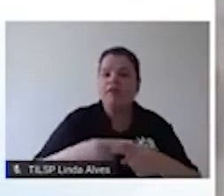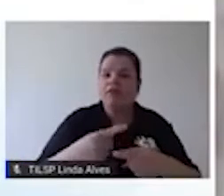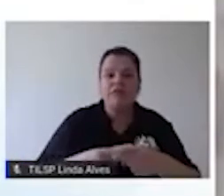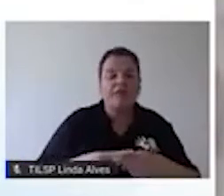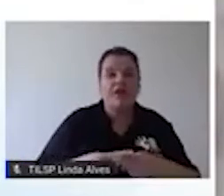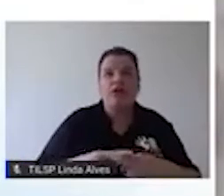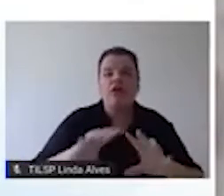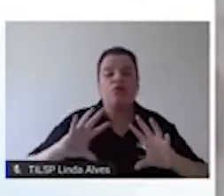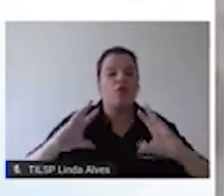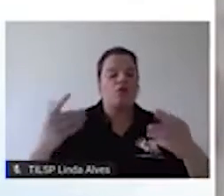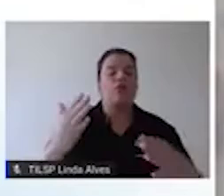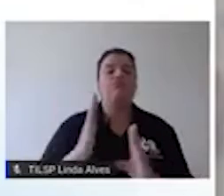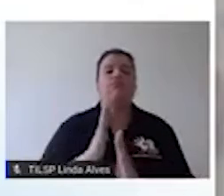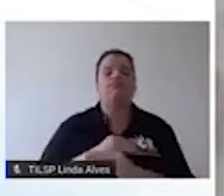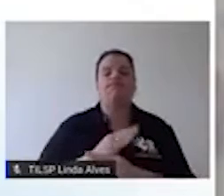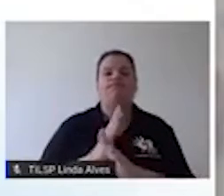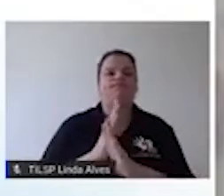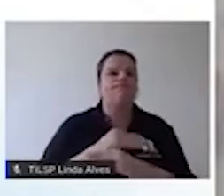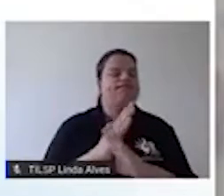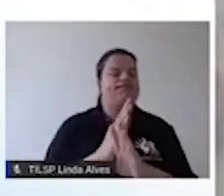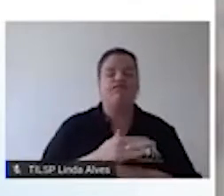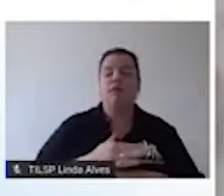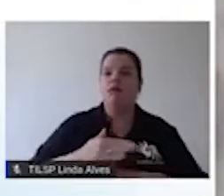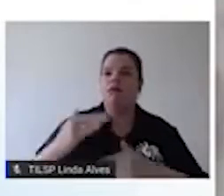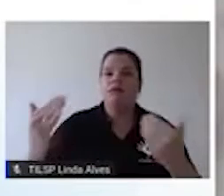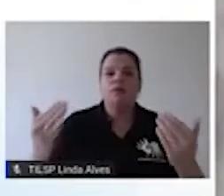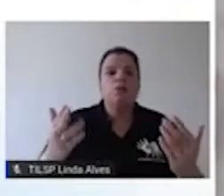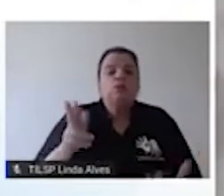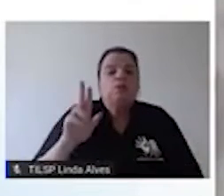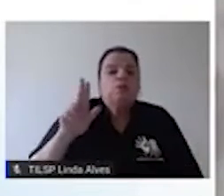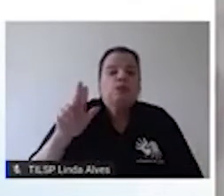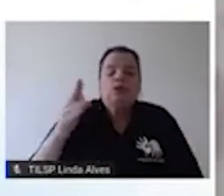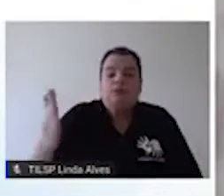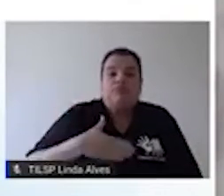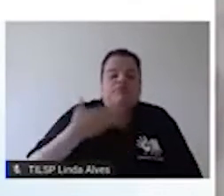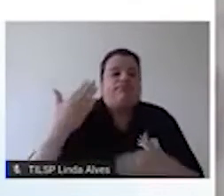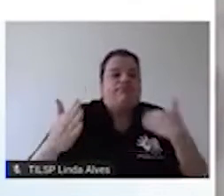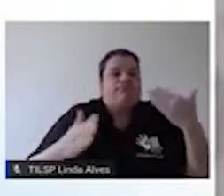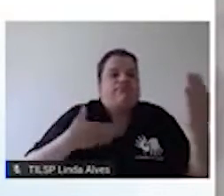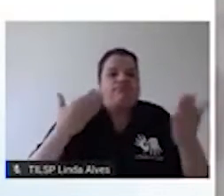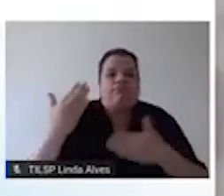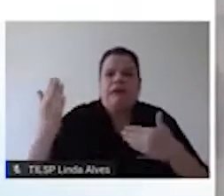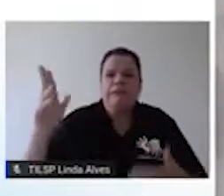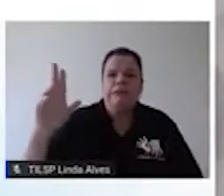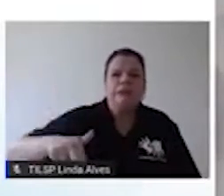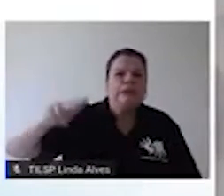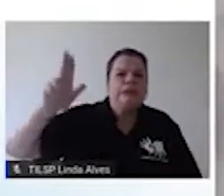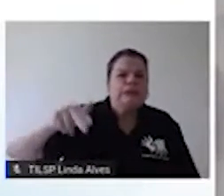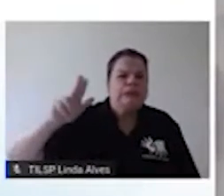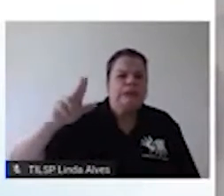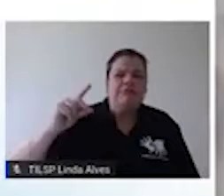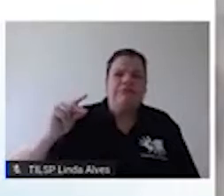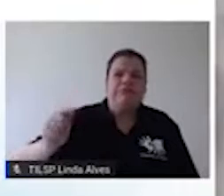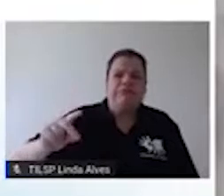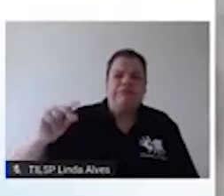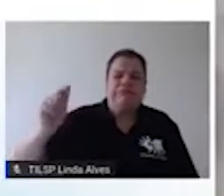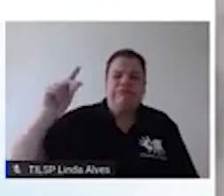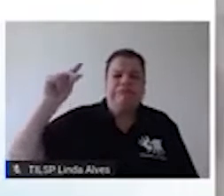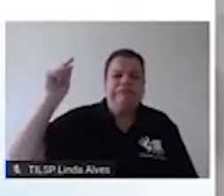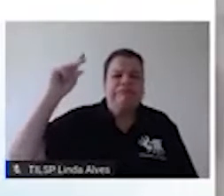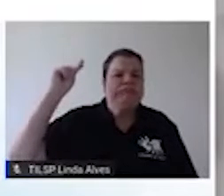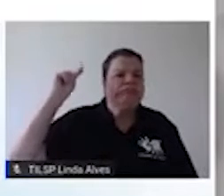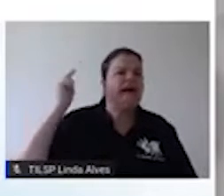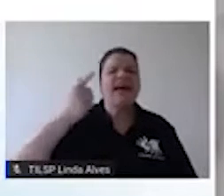Enfim, algo absolutamente inusitado, não é? Que eu creio que não acontecia nessa intensidade desde a